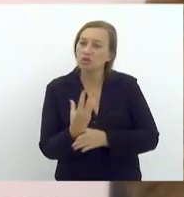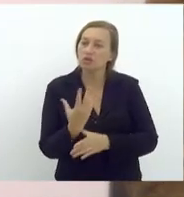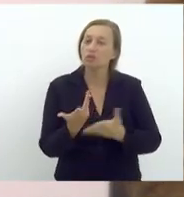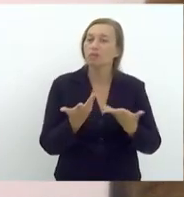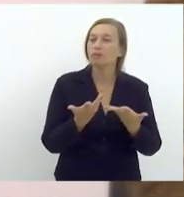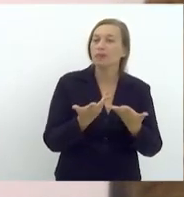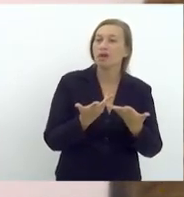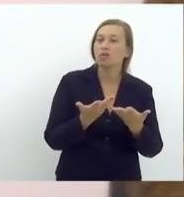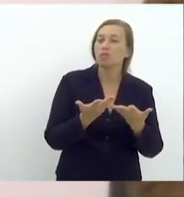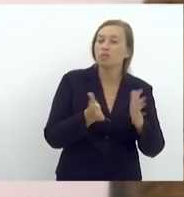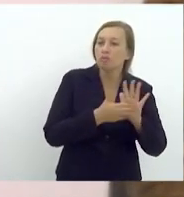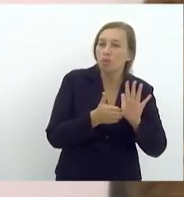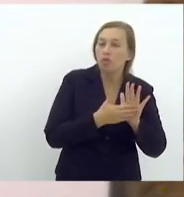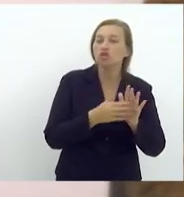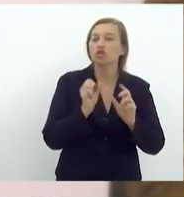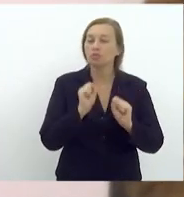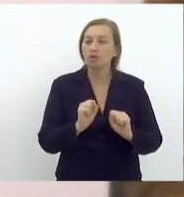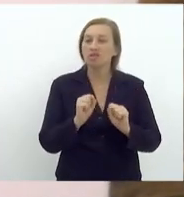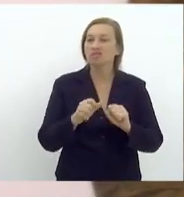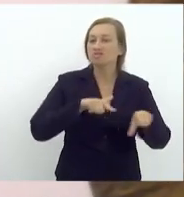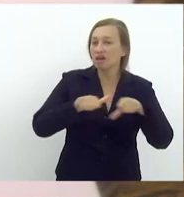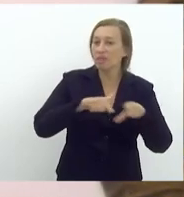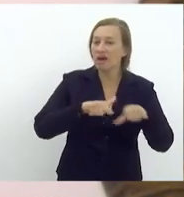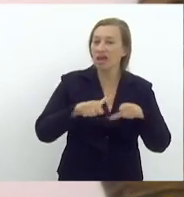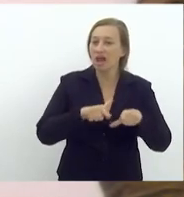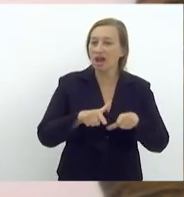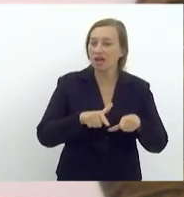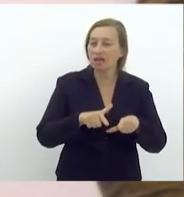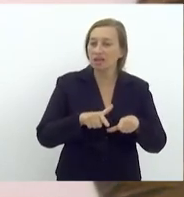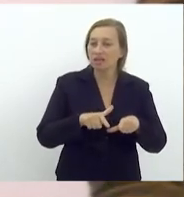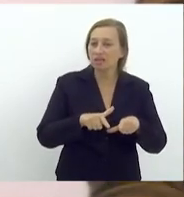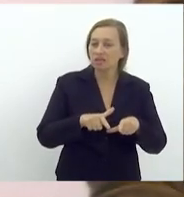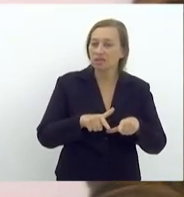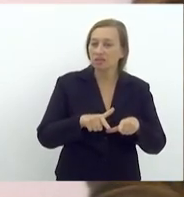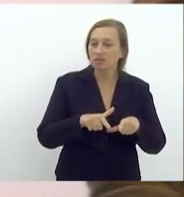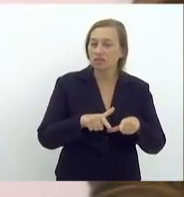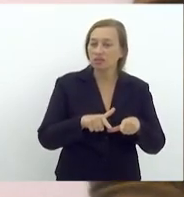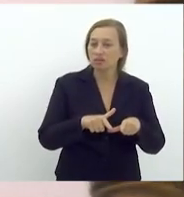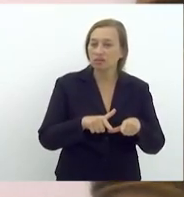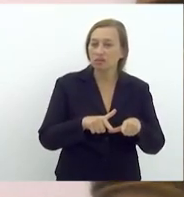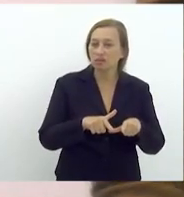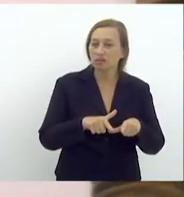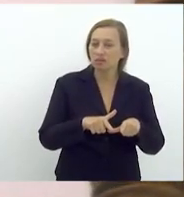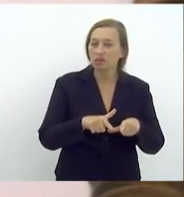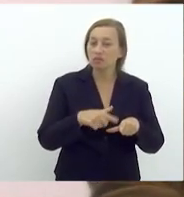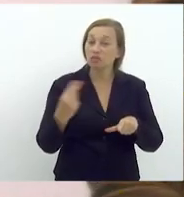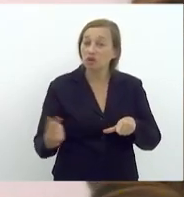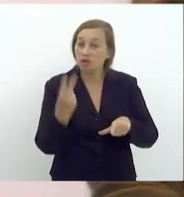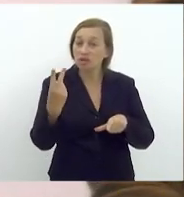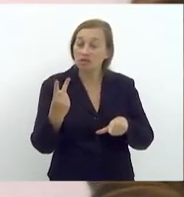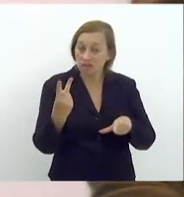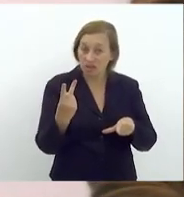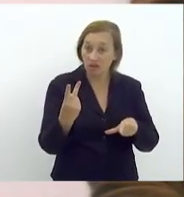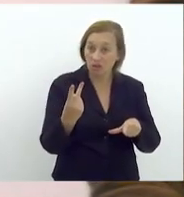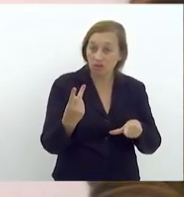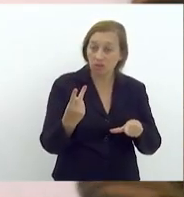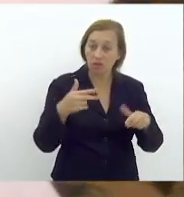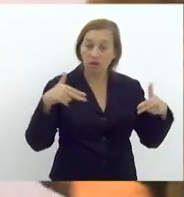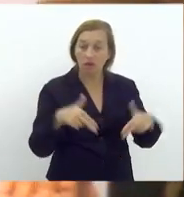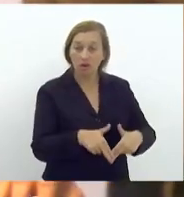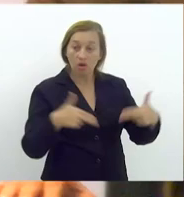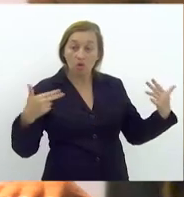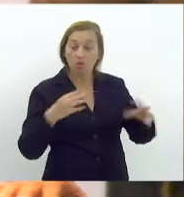que possam tanto trabalhar na efetiva descriminalização do hip hop como toda cultura Negra